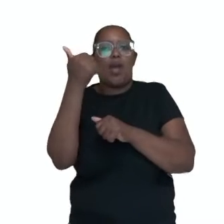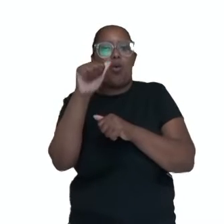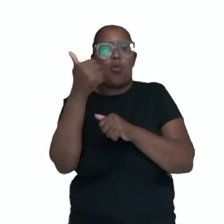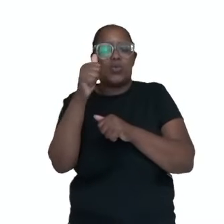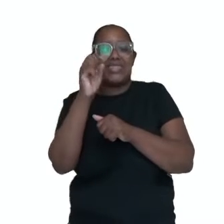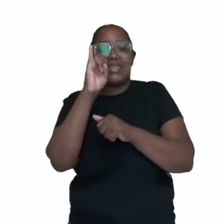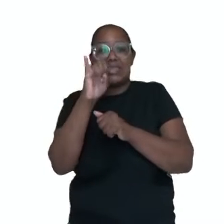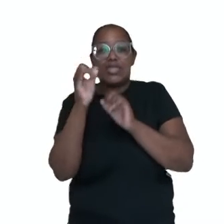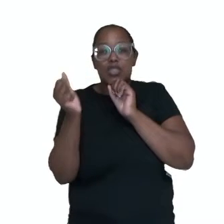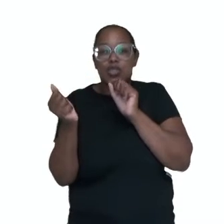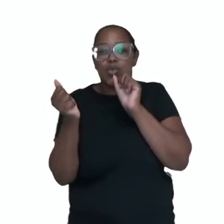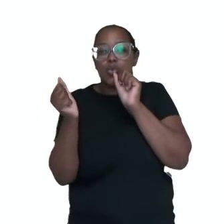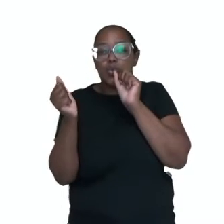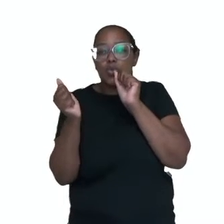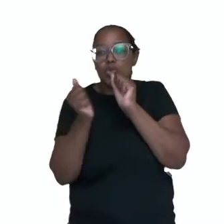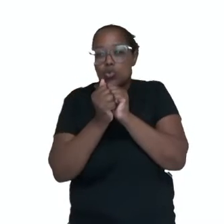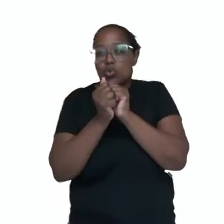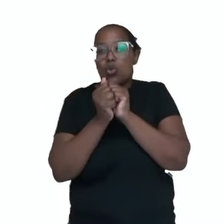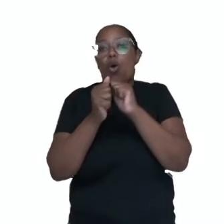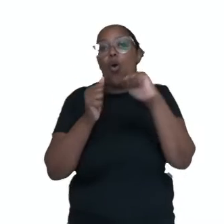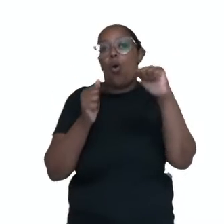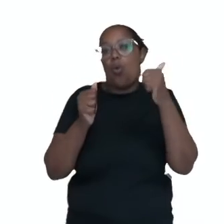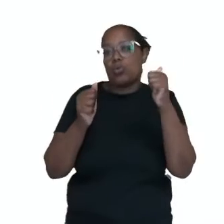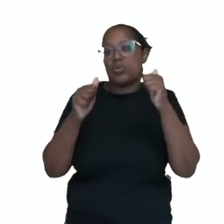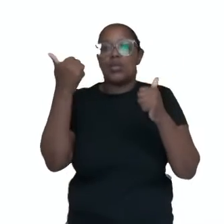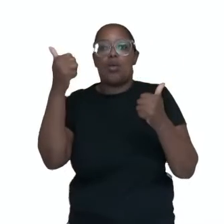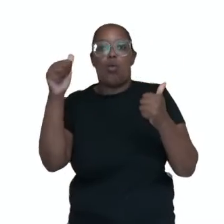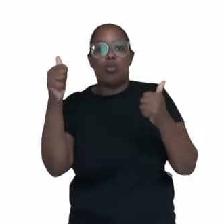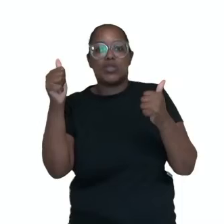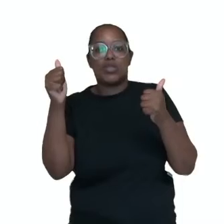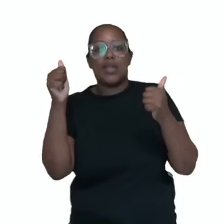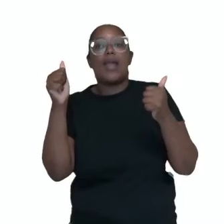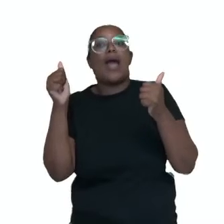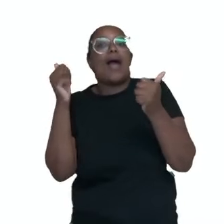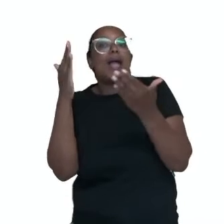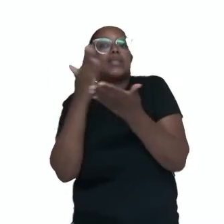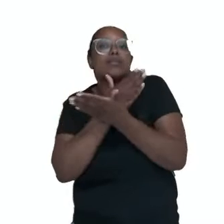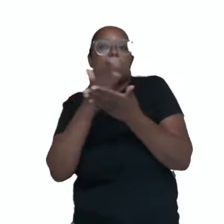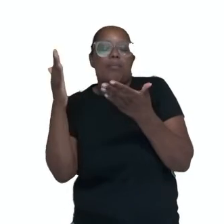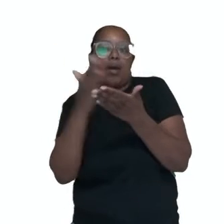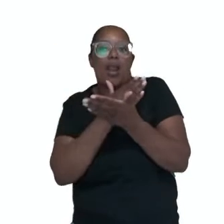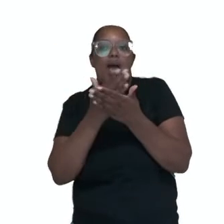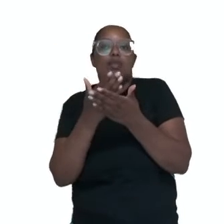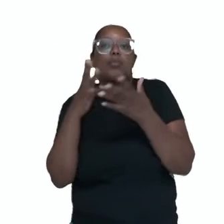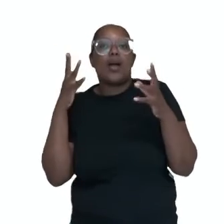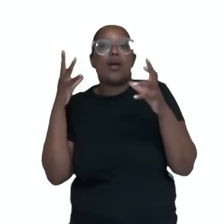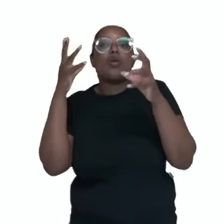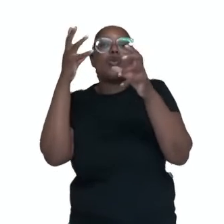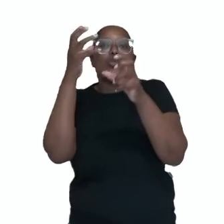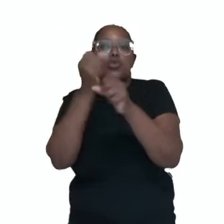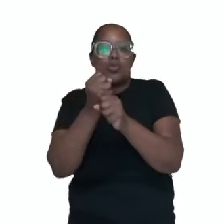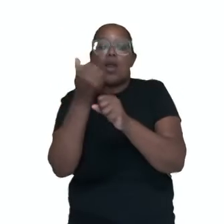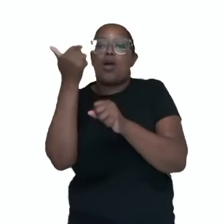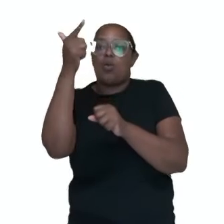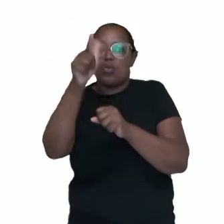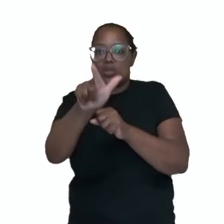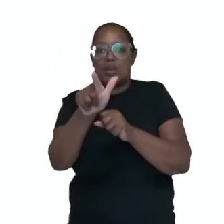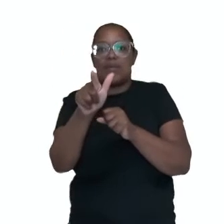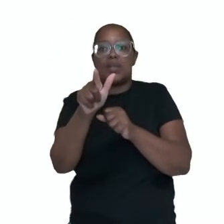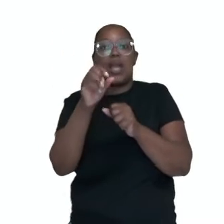empate, será somado mais 2 pontos de vantagem. Para iniciar o jogo, começa com o saque